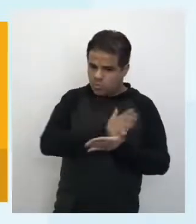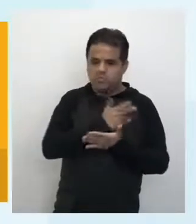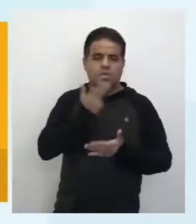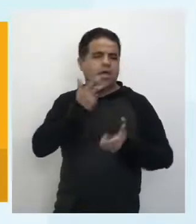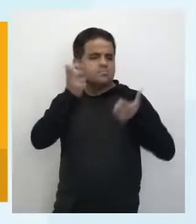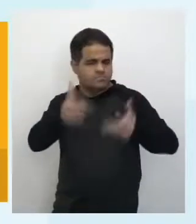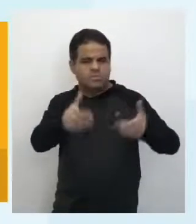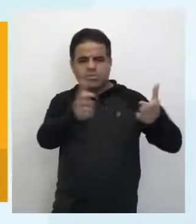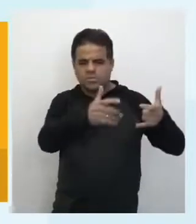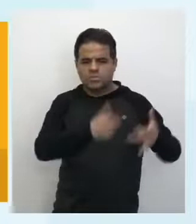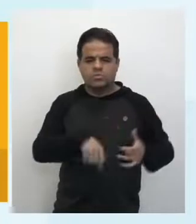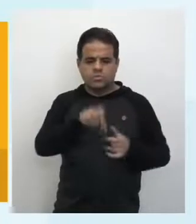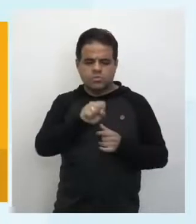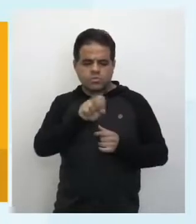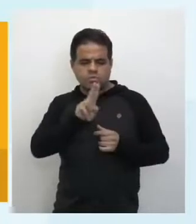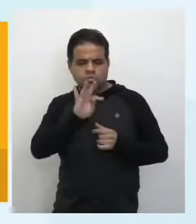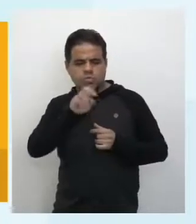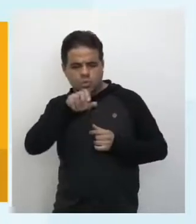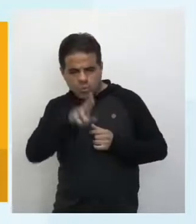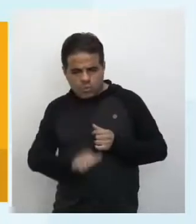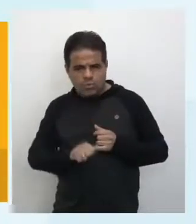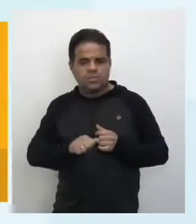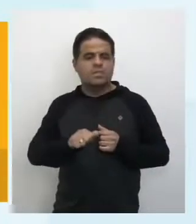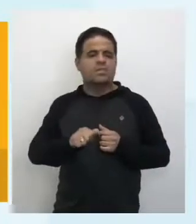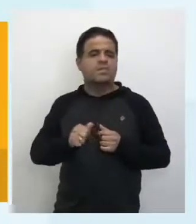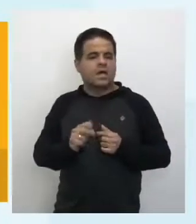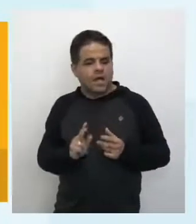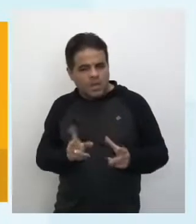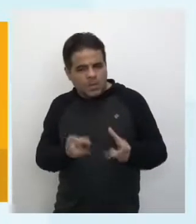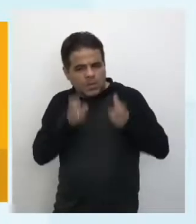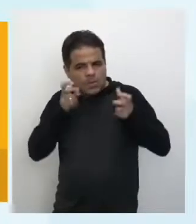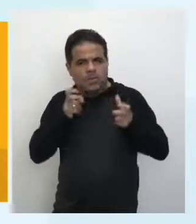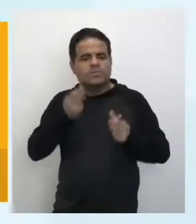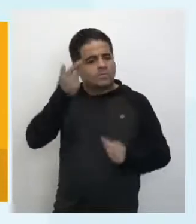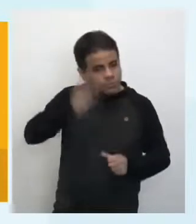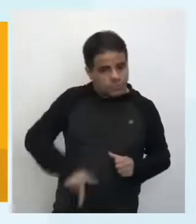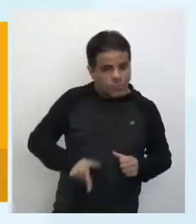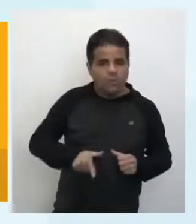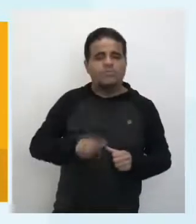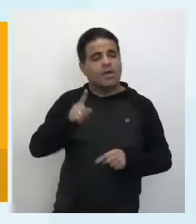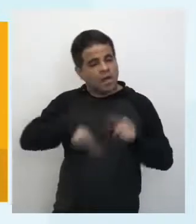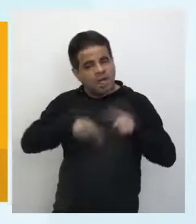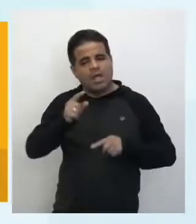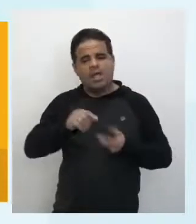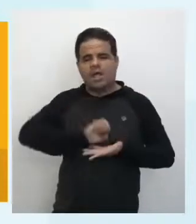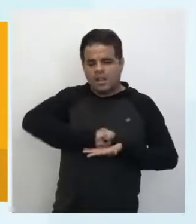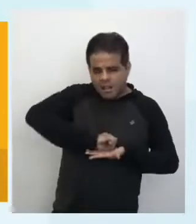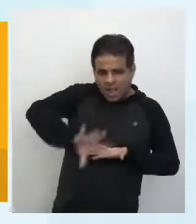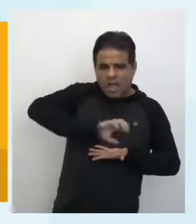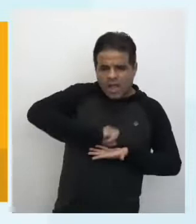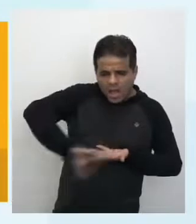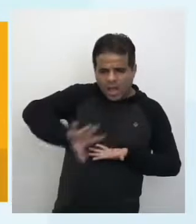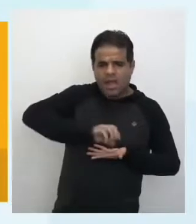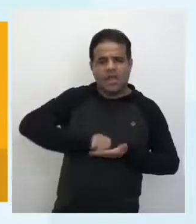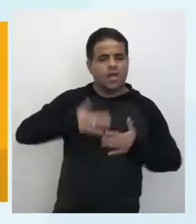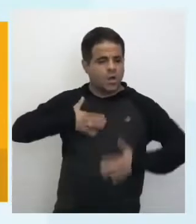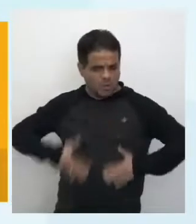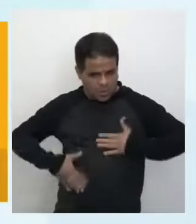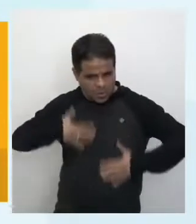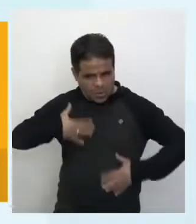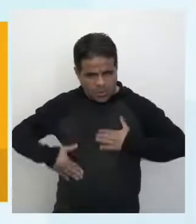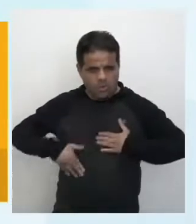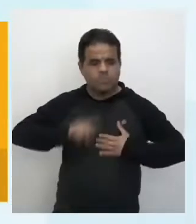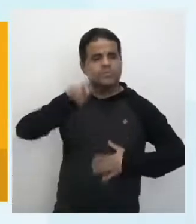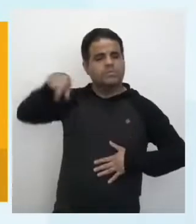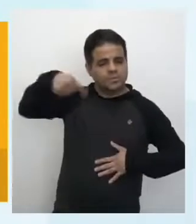na questão lá das suturas, são biorreabsorvíveis. Então, eles são eliminados gradualmente do corpo, né,